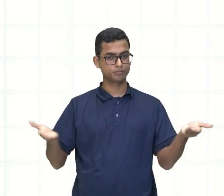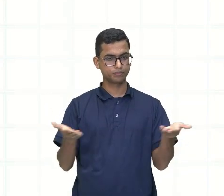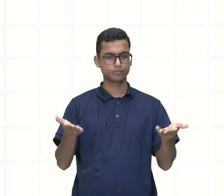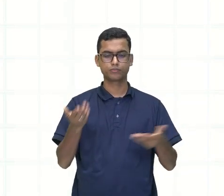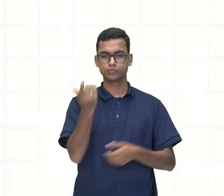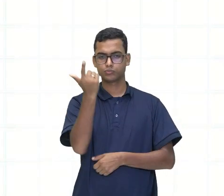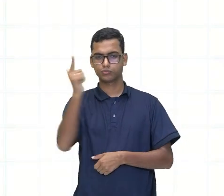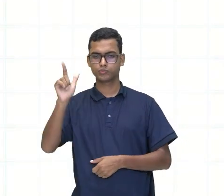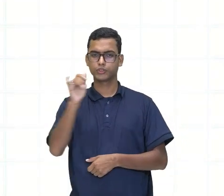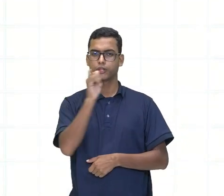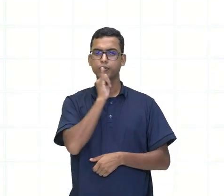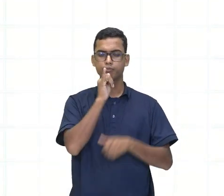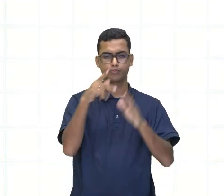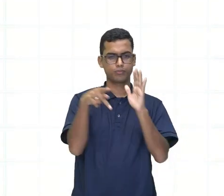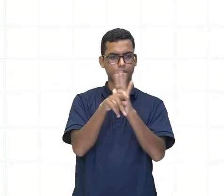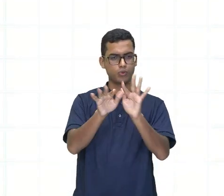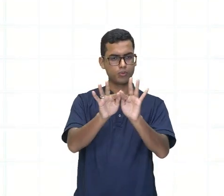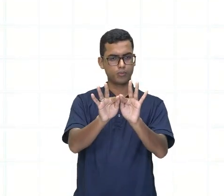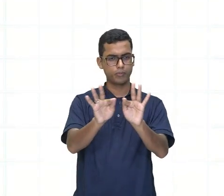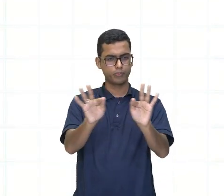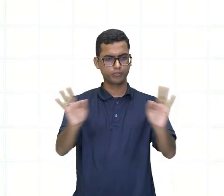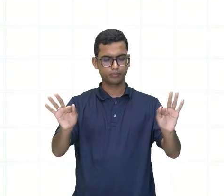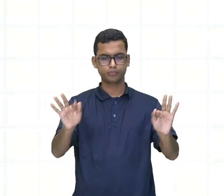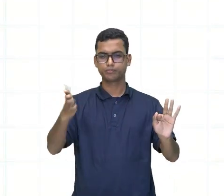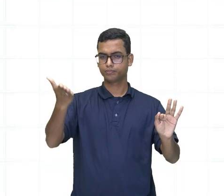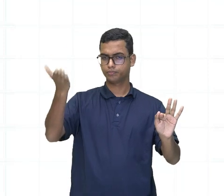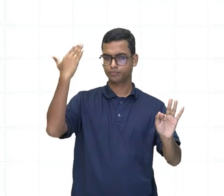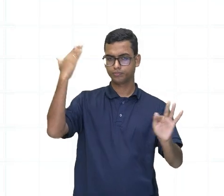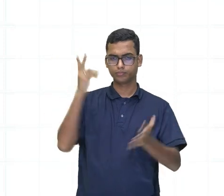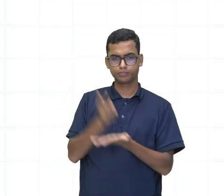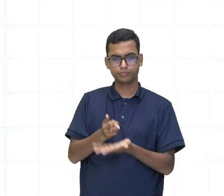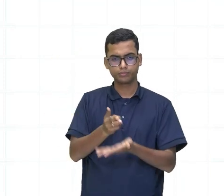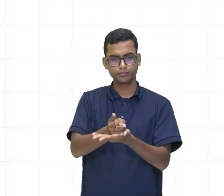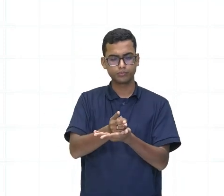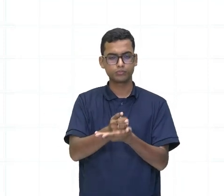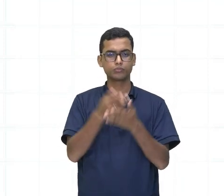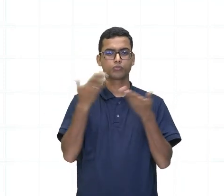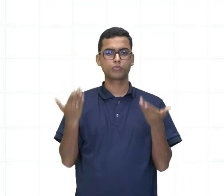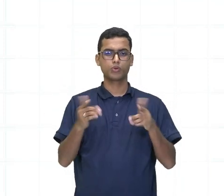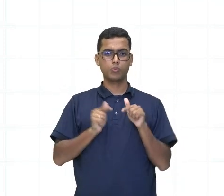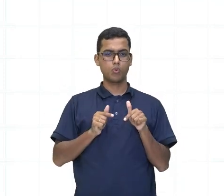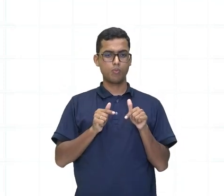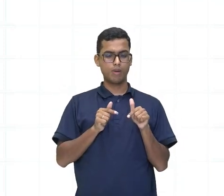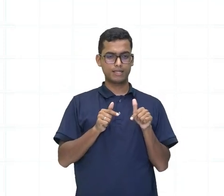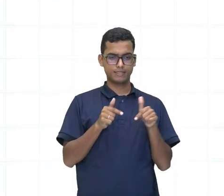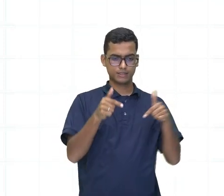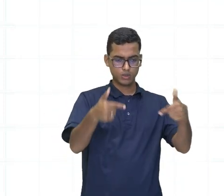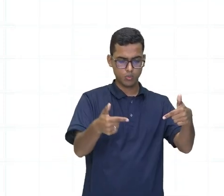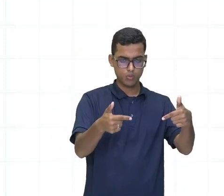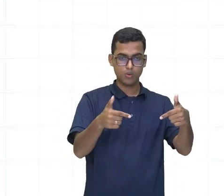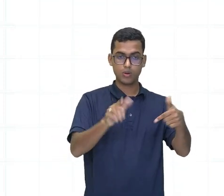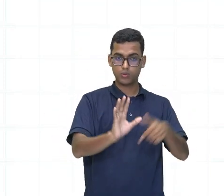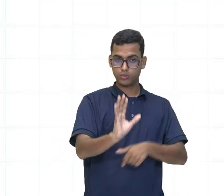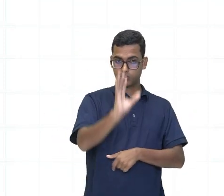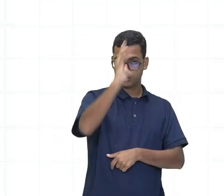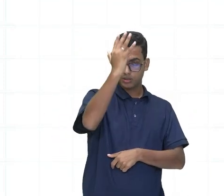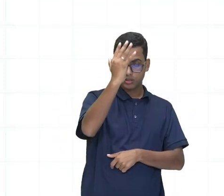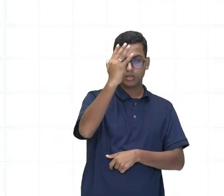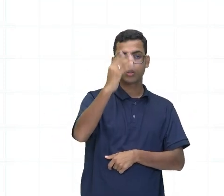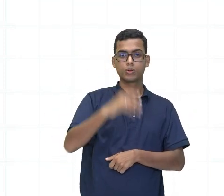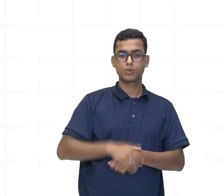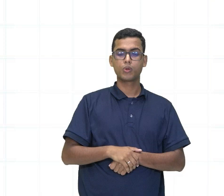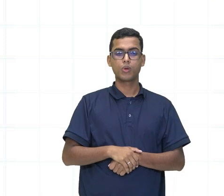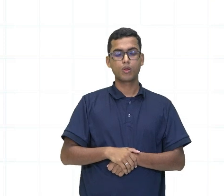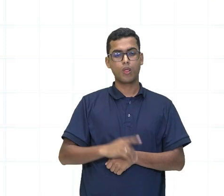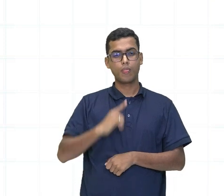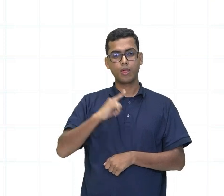continuous. Então, o outro uso é quando uma ação que estava acontecendo é interrompida por outra. Nesses casos, geralmente